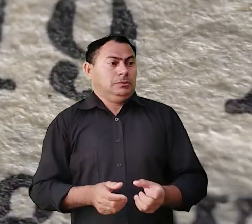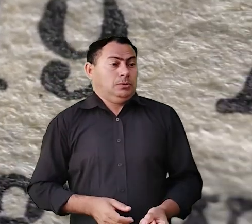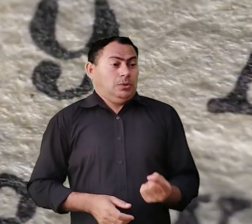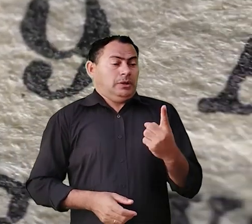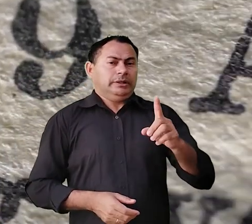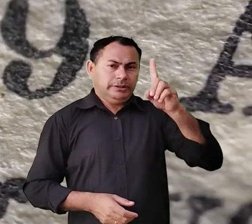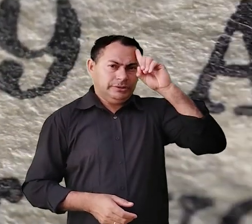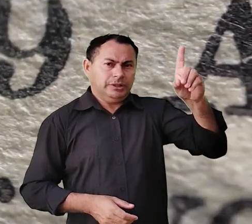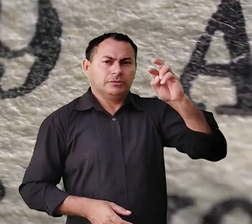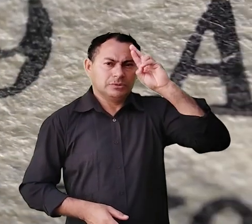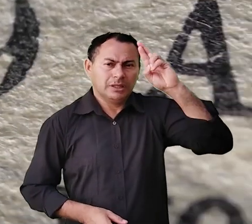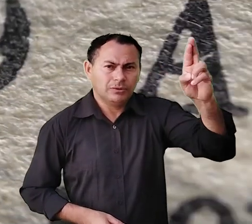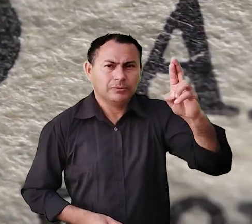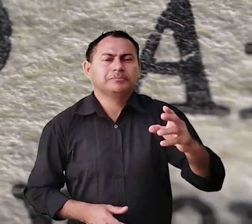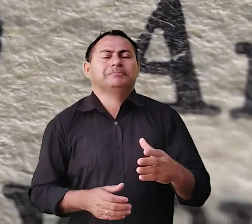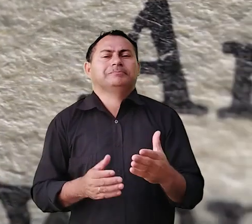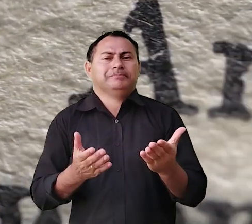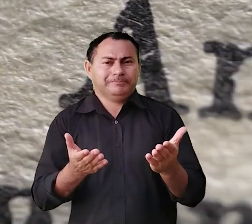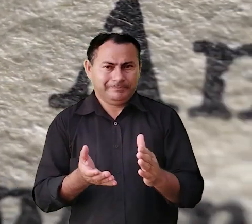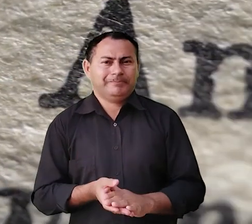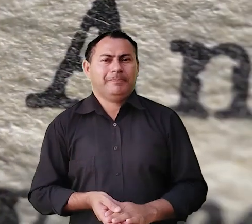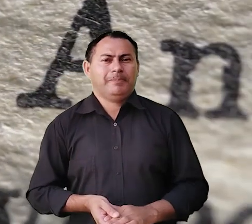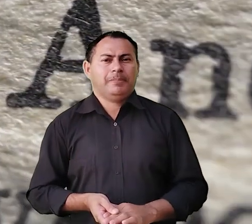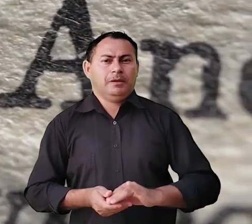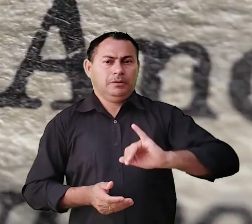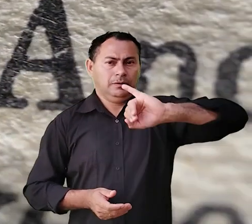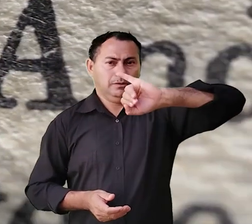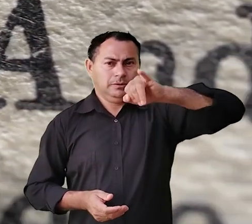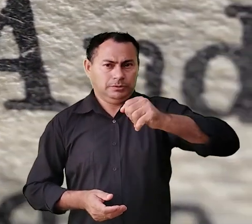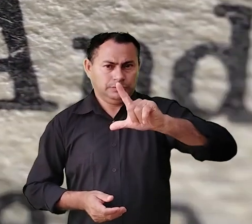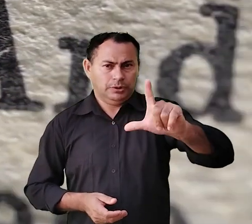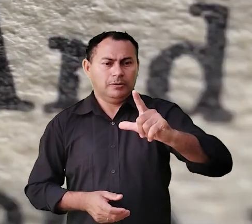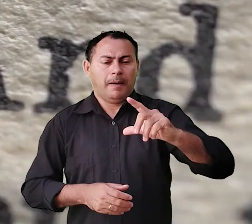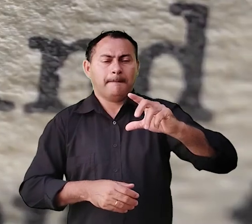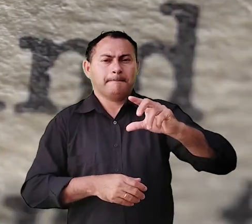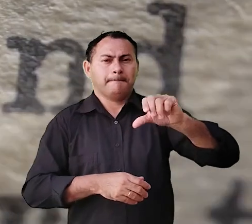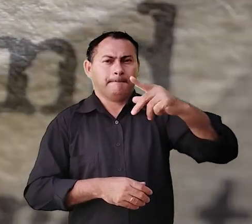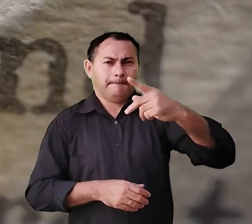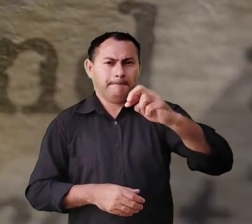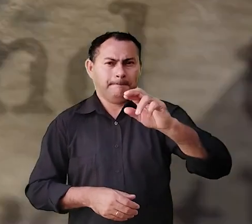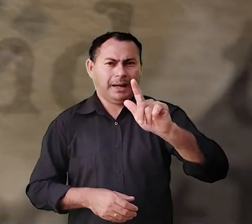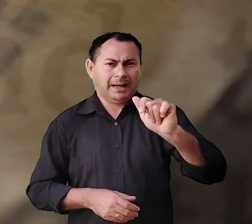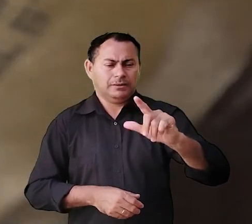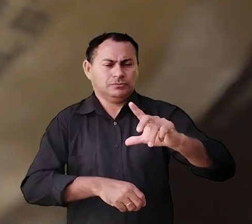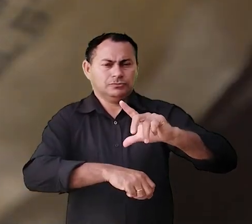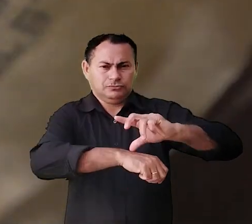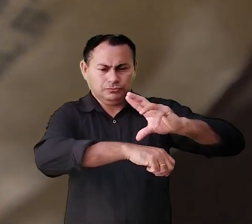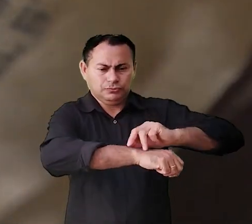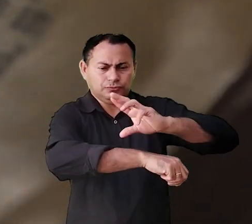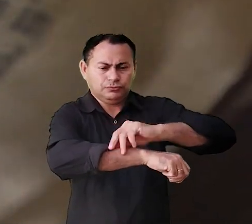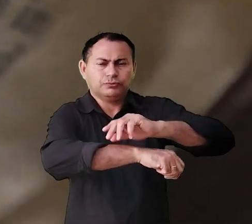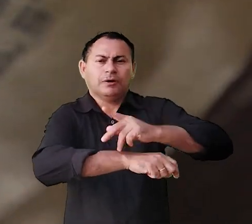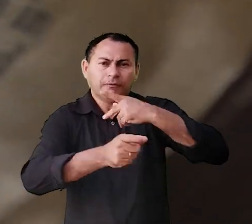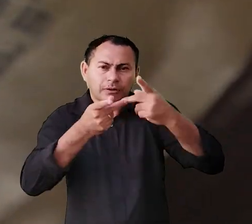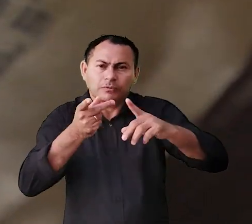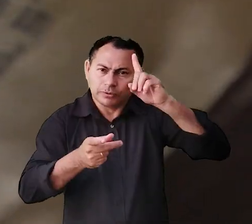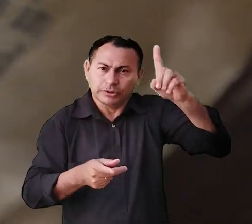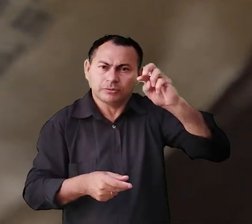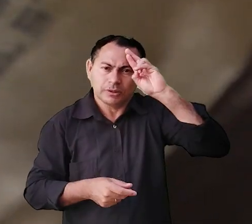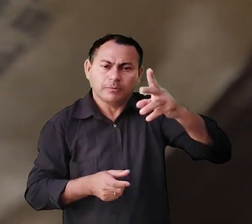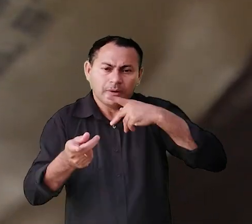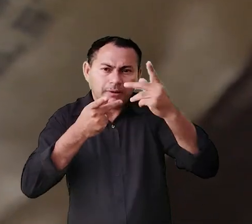grande e temível dia do Senhor. Joel diz que a praga dos gafanhotos foi dia do